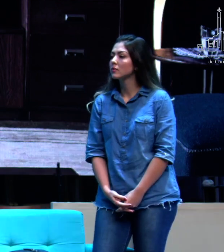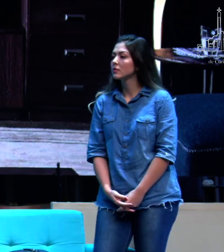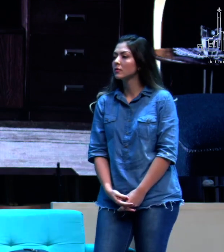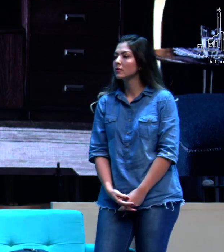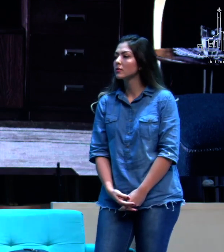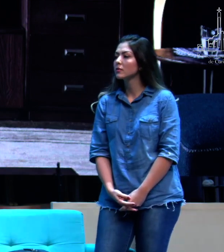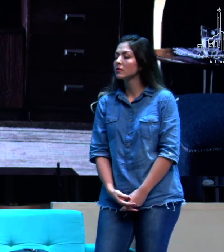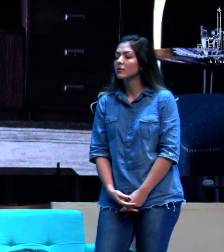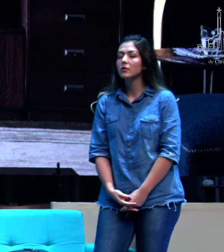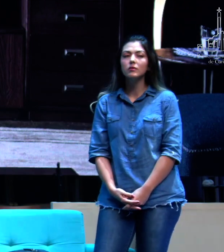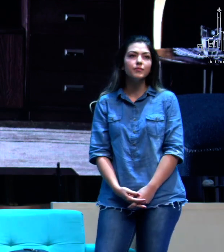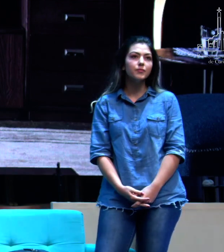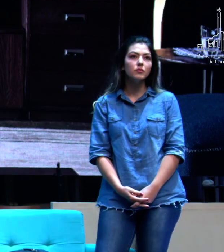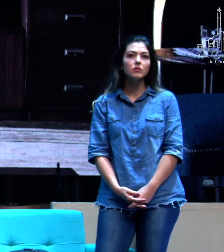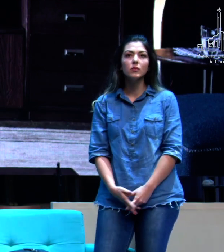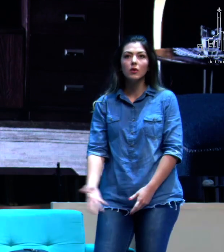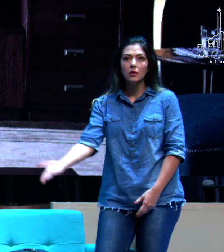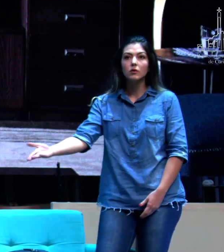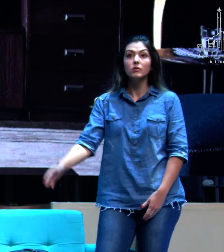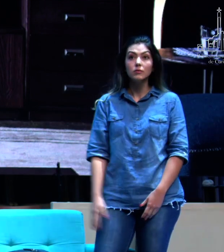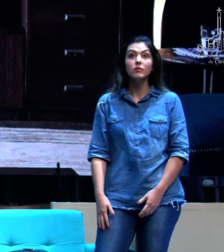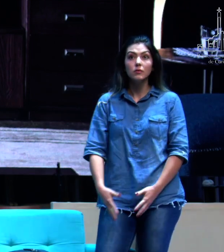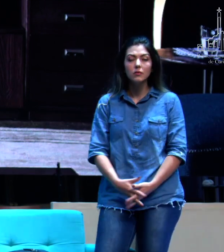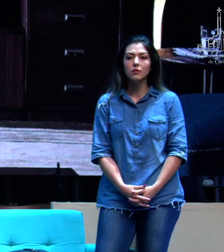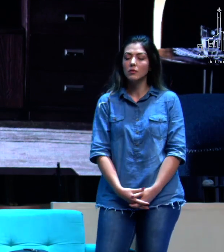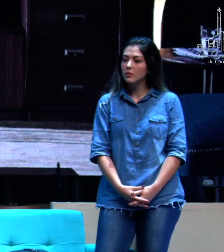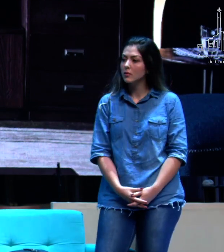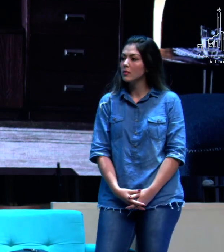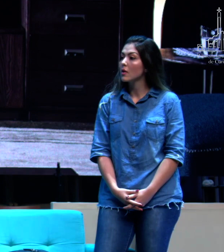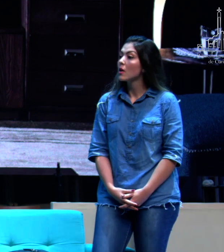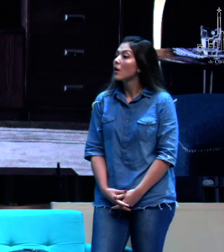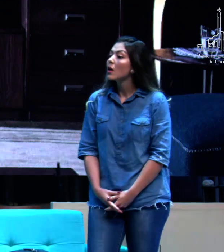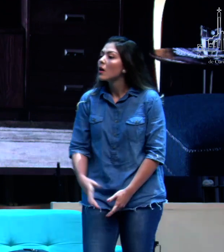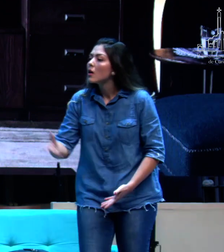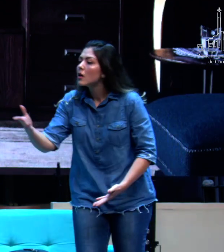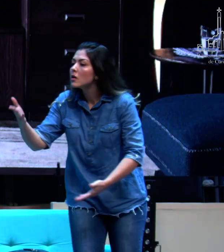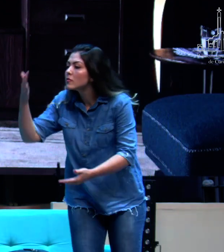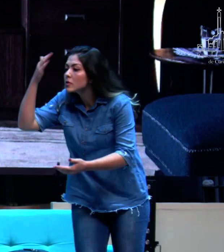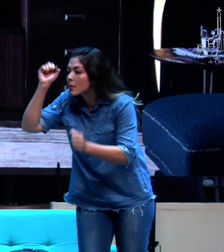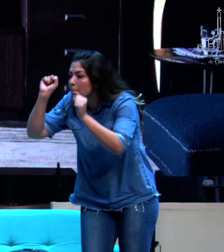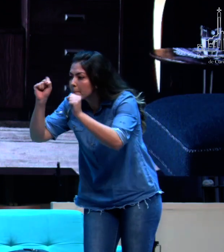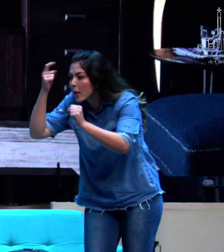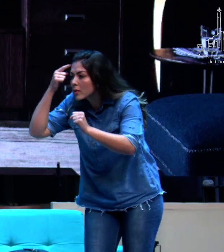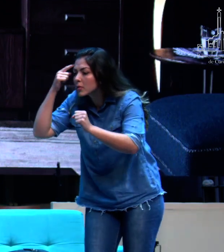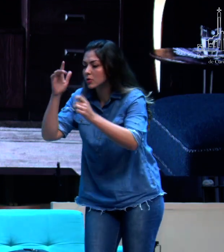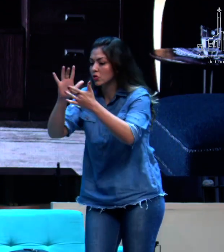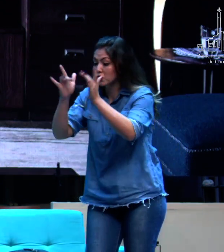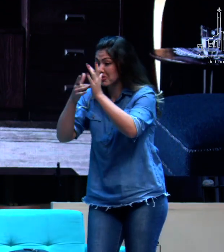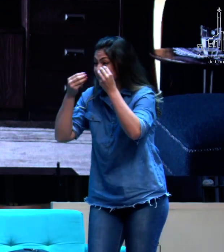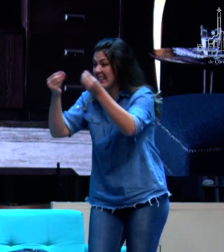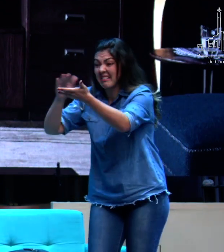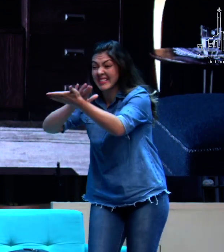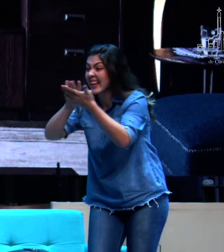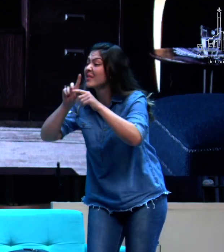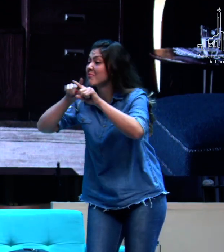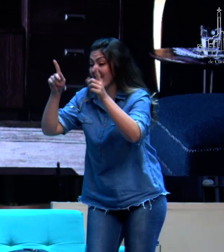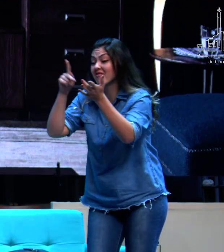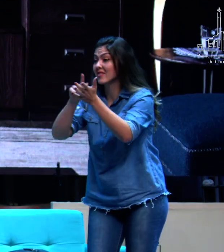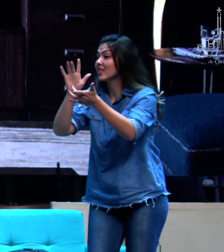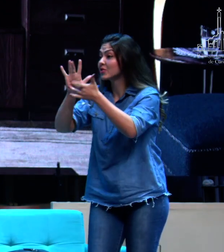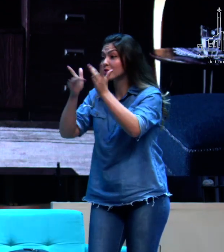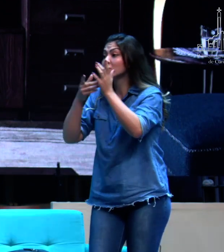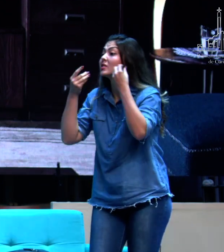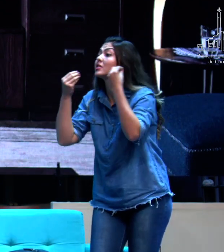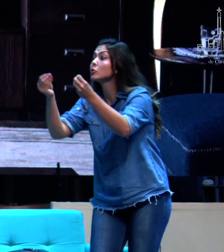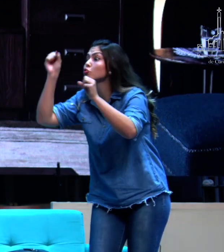Richard... Você precisa ser mais sensível com a sua irmã. É, isso mesmo. Por favor. É. Você pode até achar que Jesus